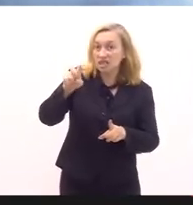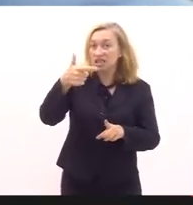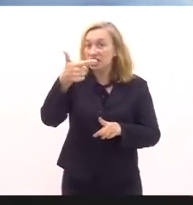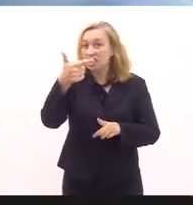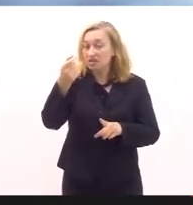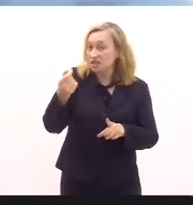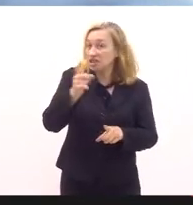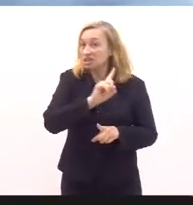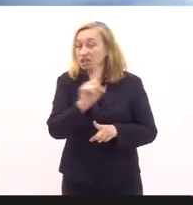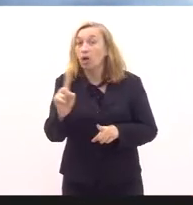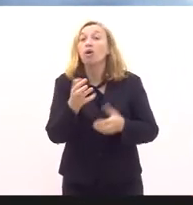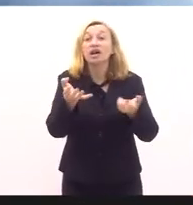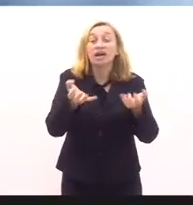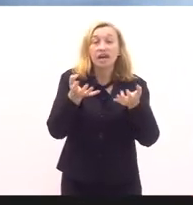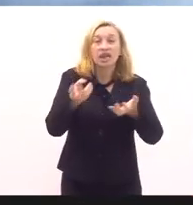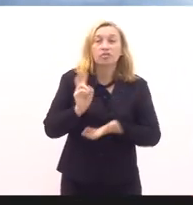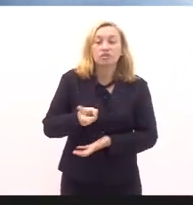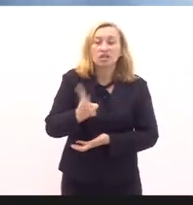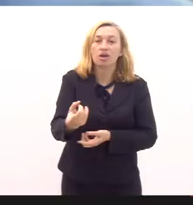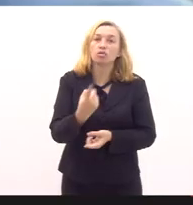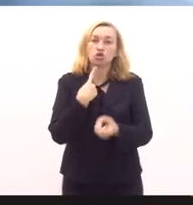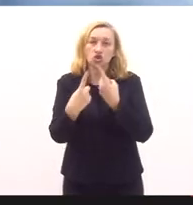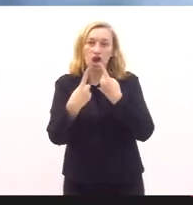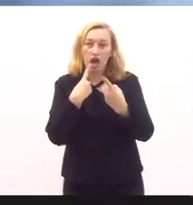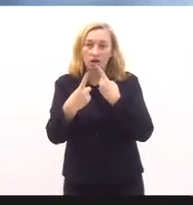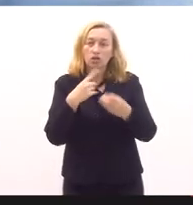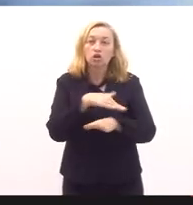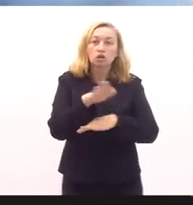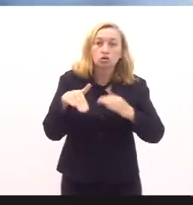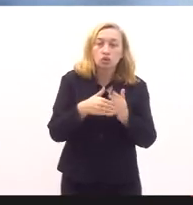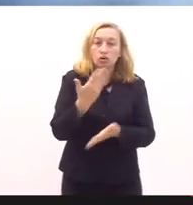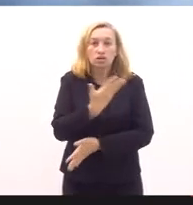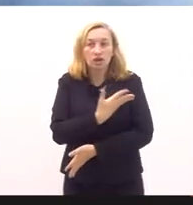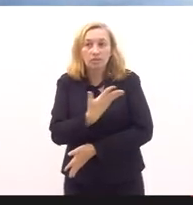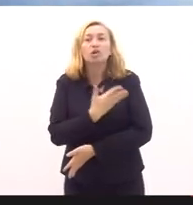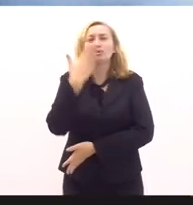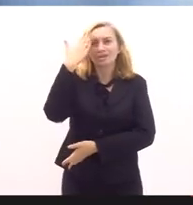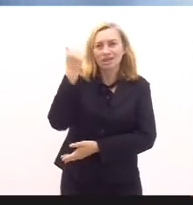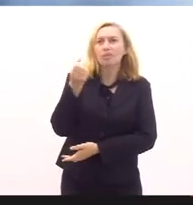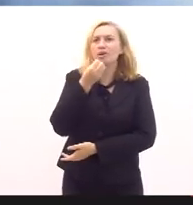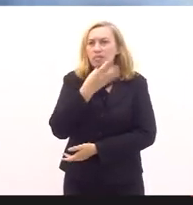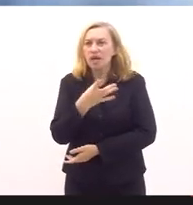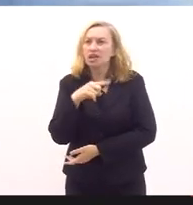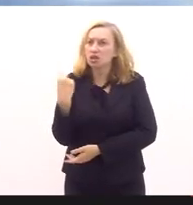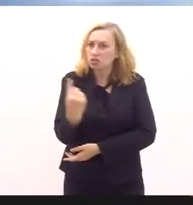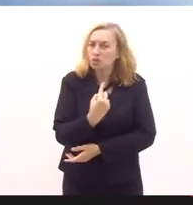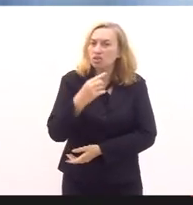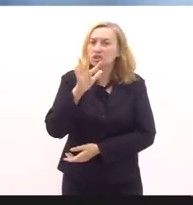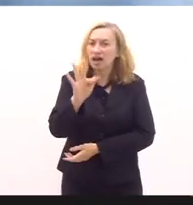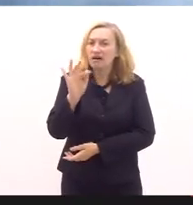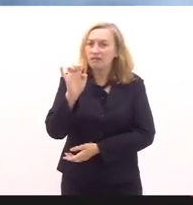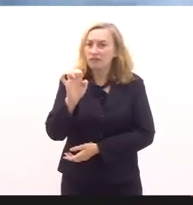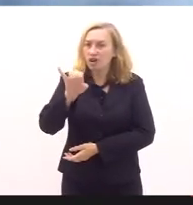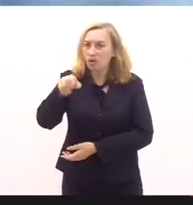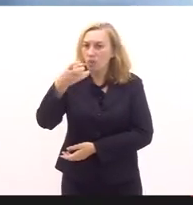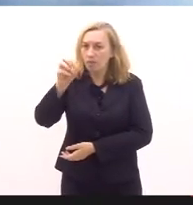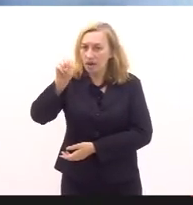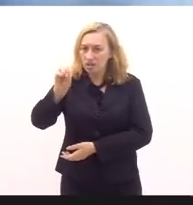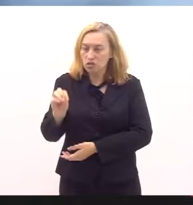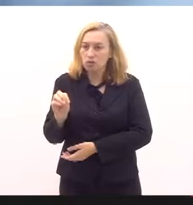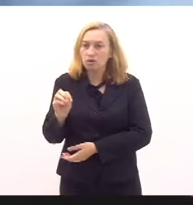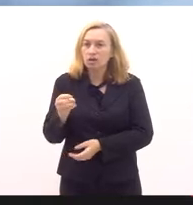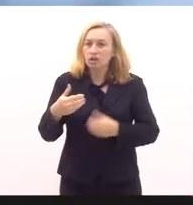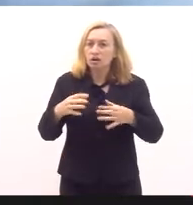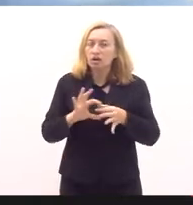20. Nós queremos sempre o diálogo. Todos meus companheiros sabem muito bem que nós da Fecomércio estamos